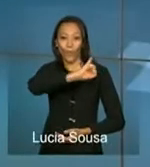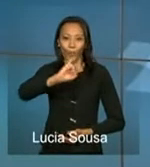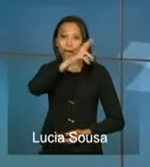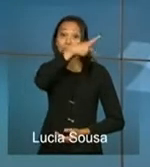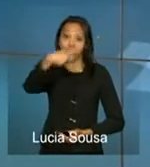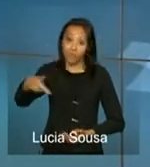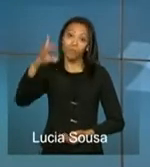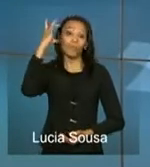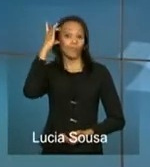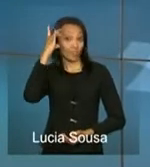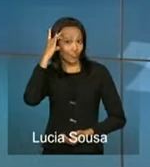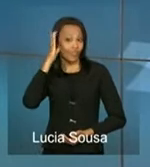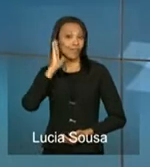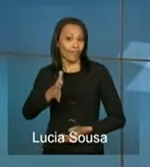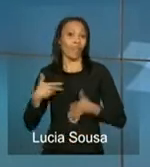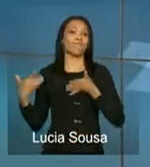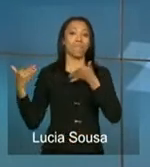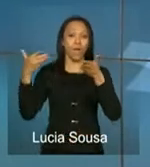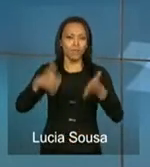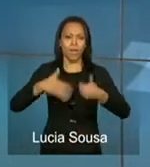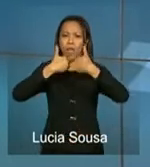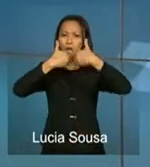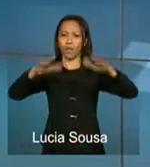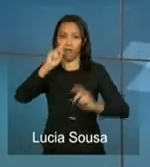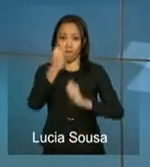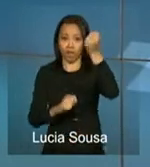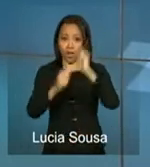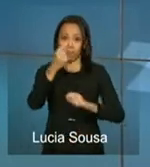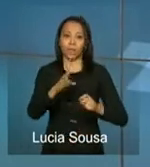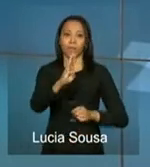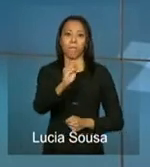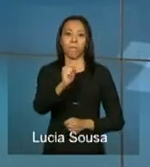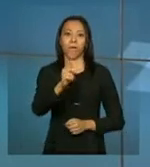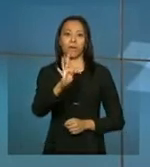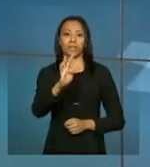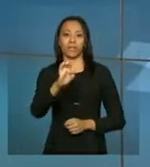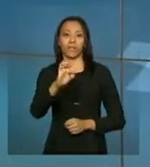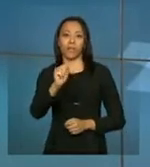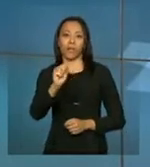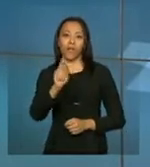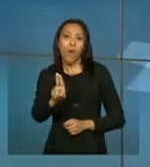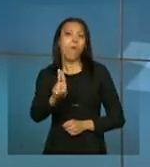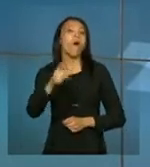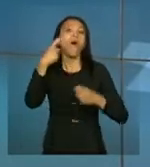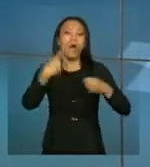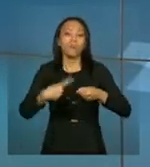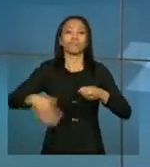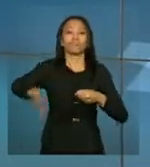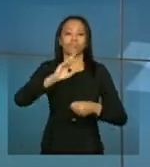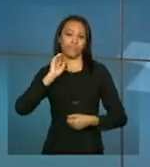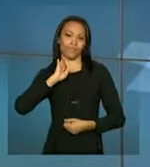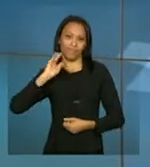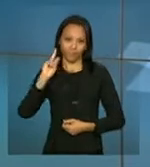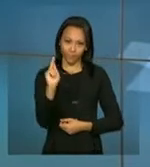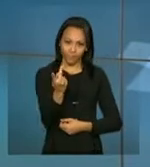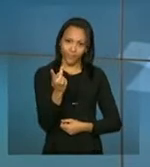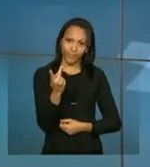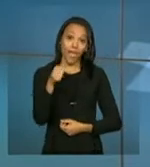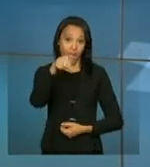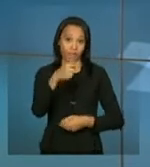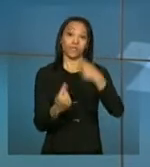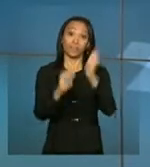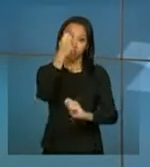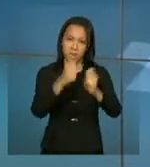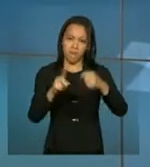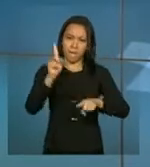Olá, a presidenta Dilma Rousseff participou da inauguração da fábrica da Baltô em Itajubá, Minas Gerais. A